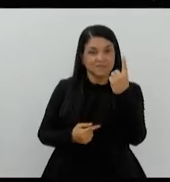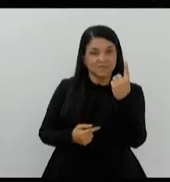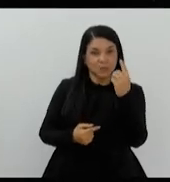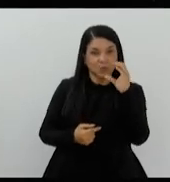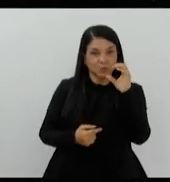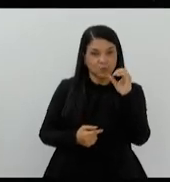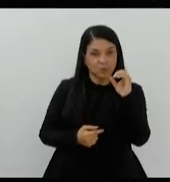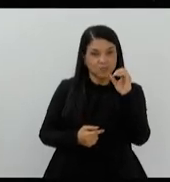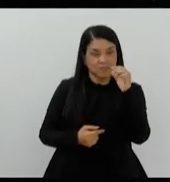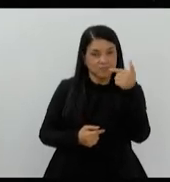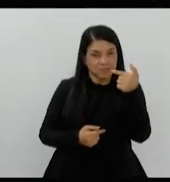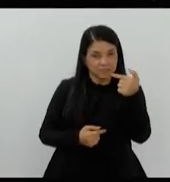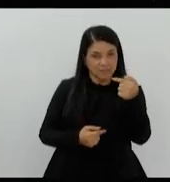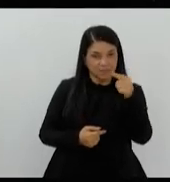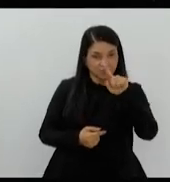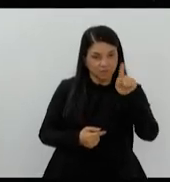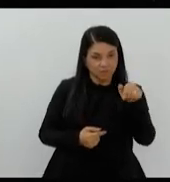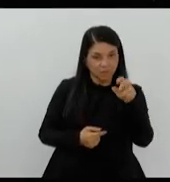107,5 bilhões